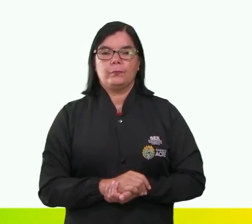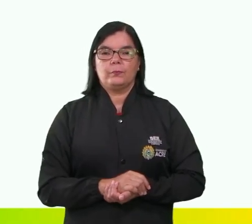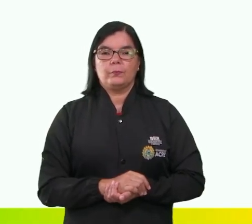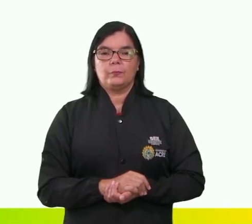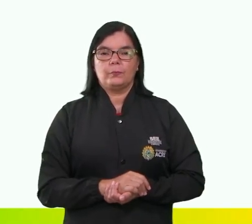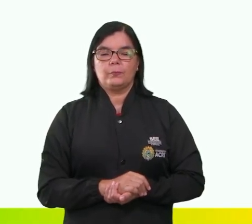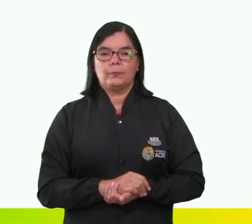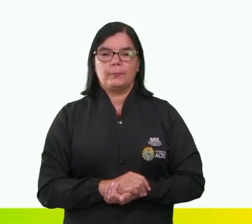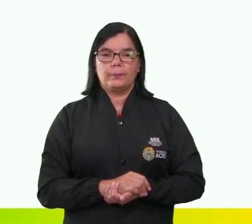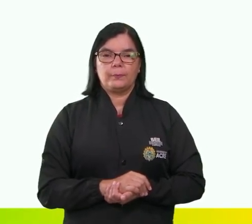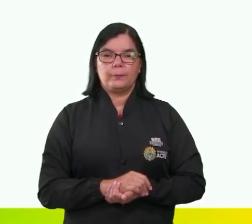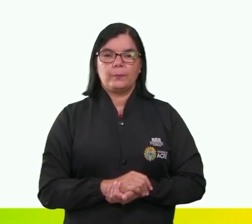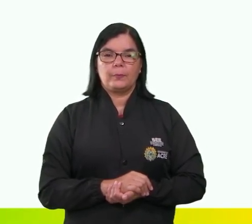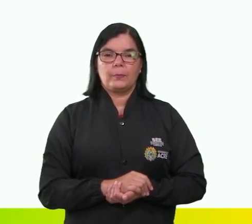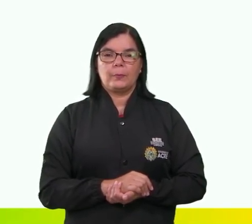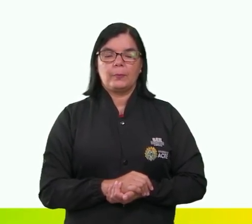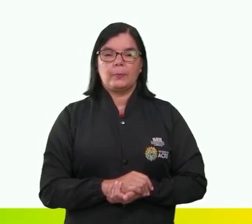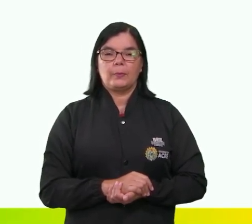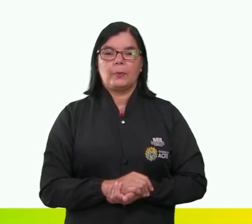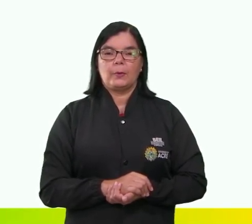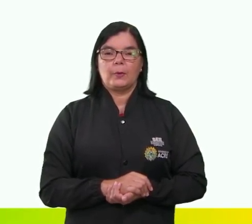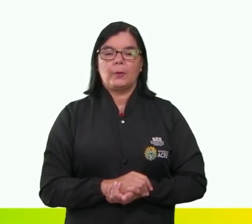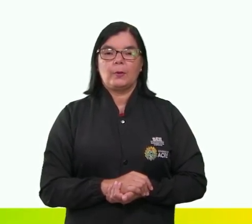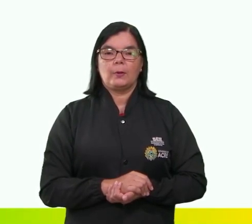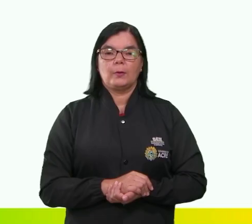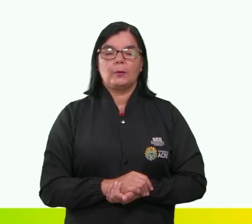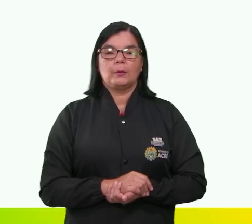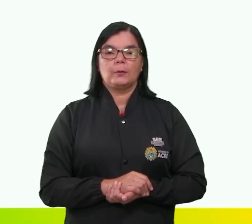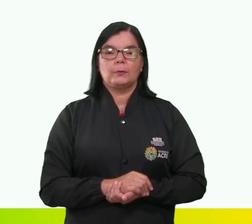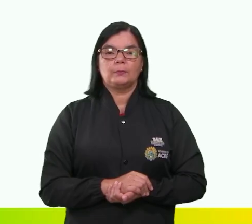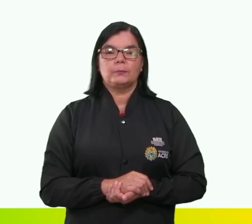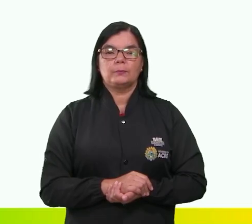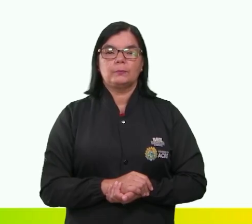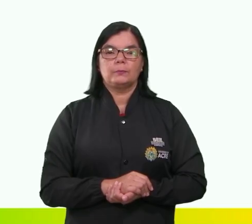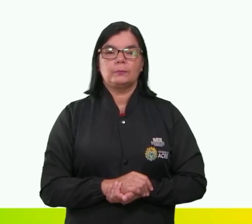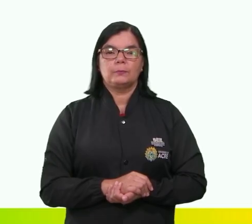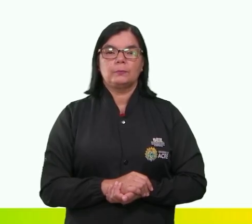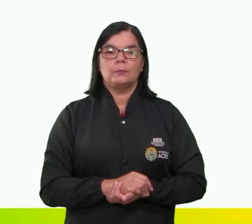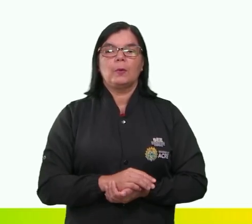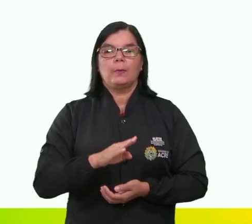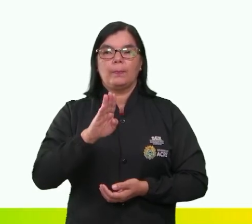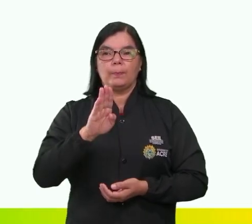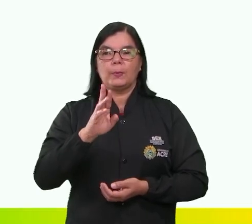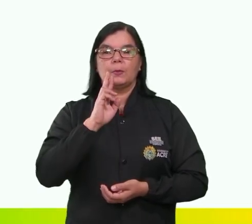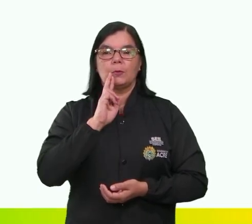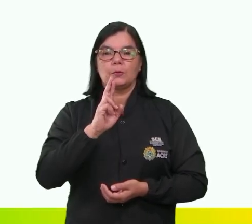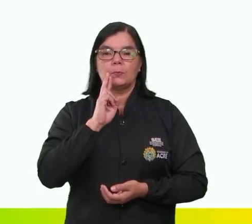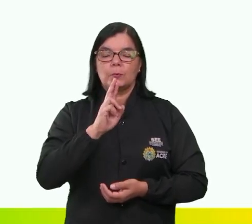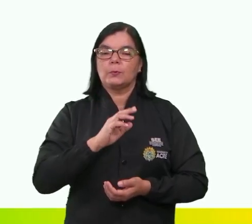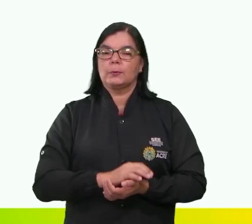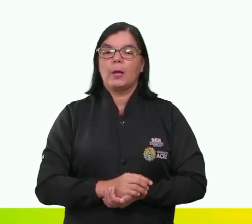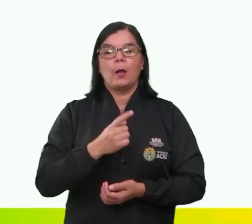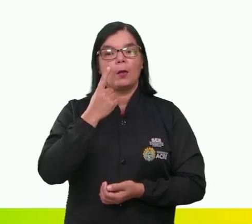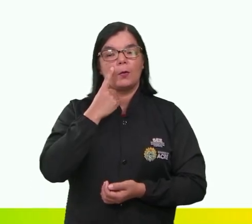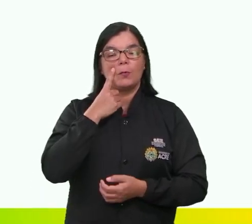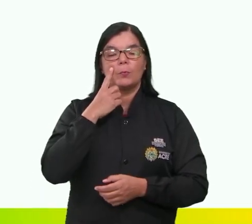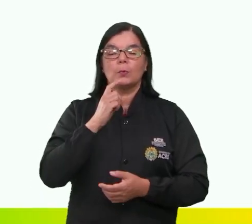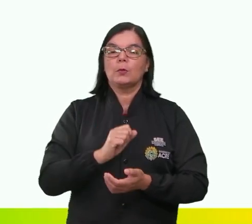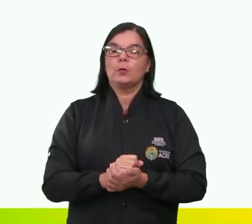Resultado menos 1. Então, a alternativa correta é letra B. E aí, vamos achar